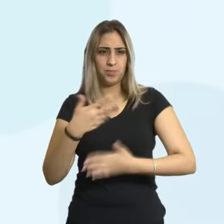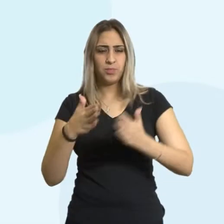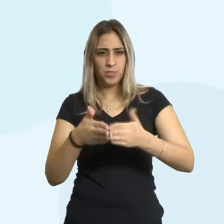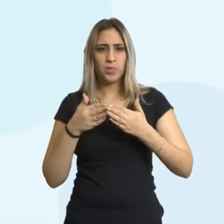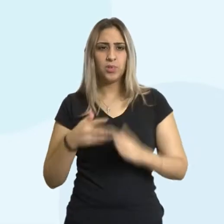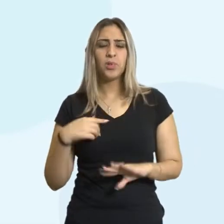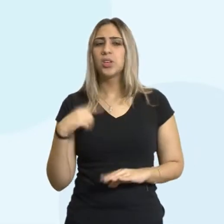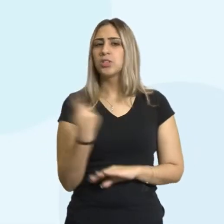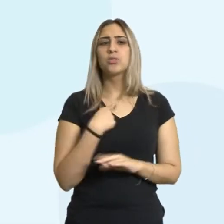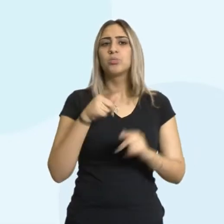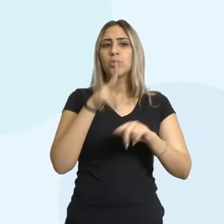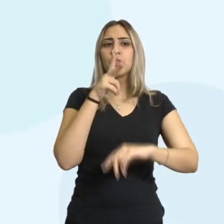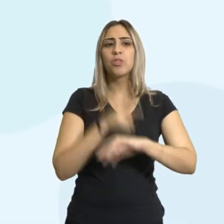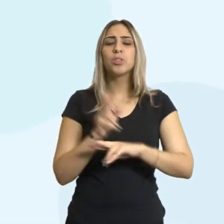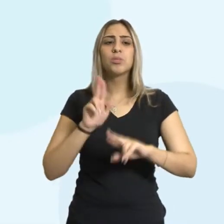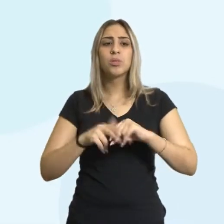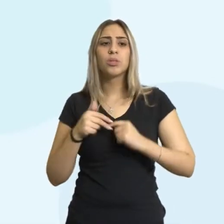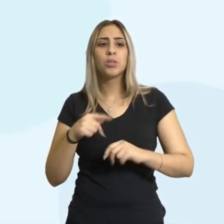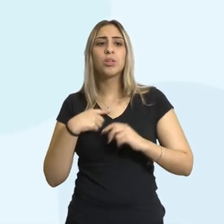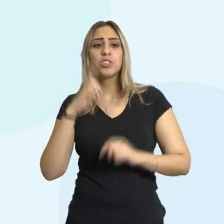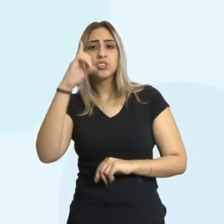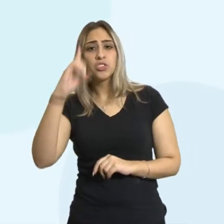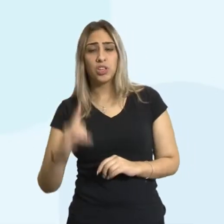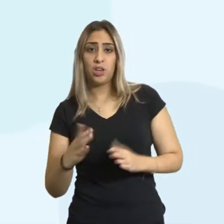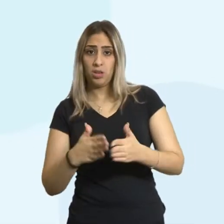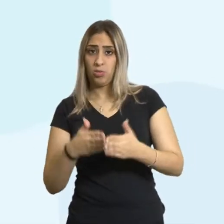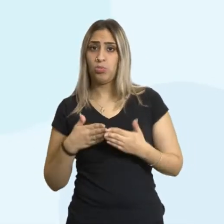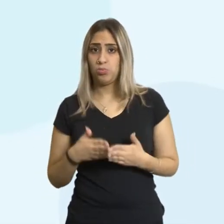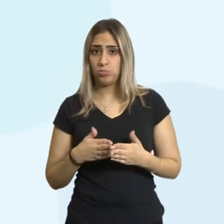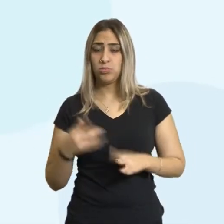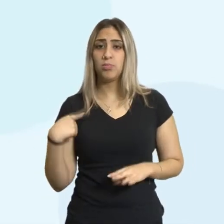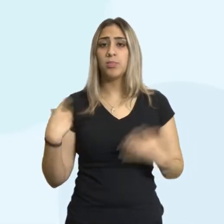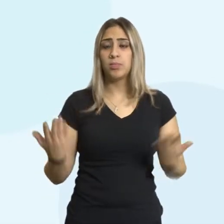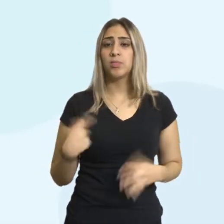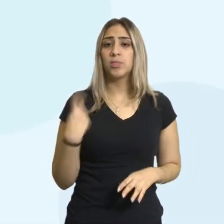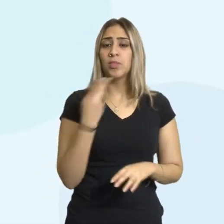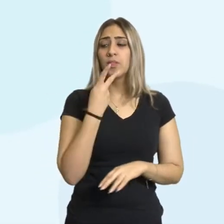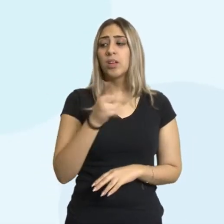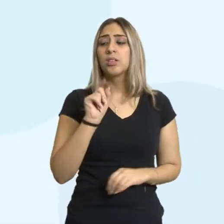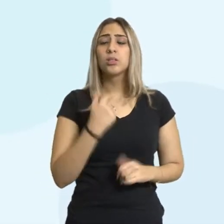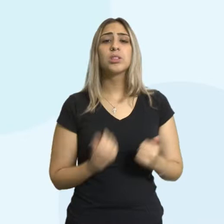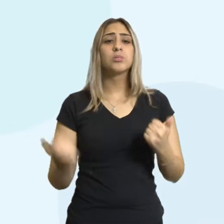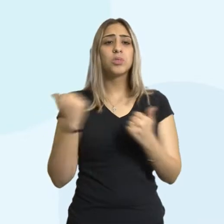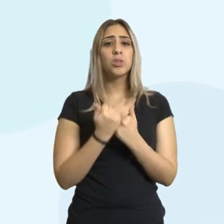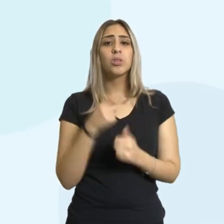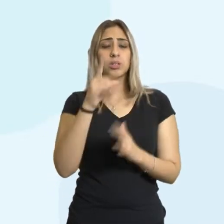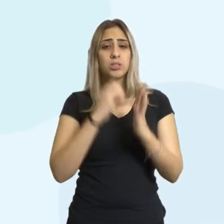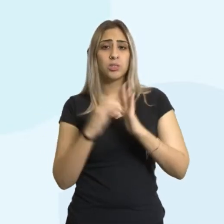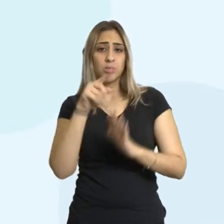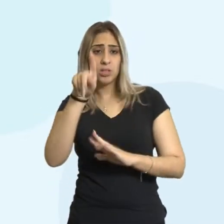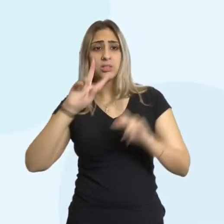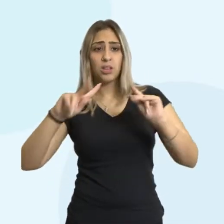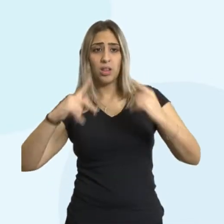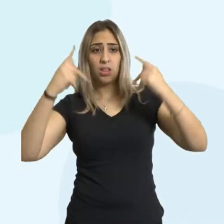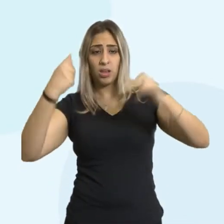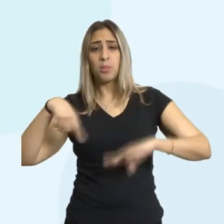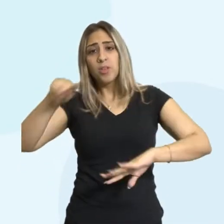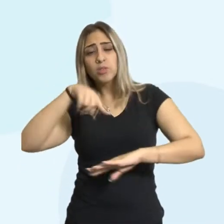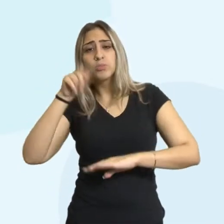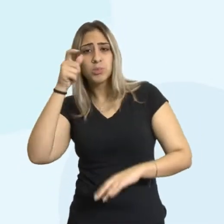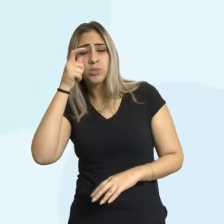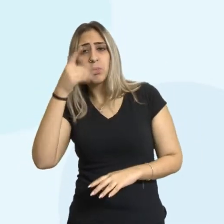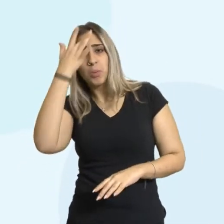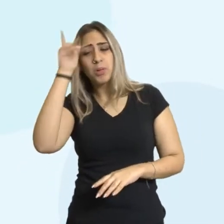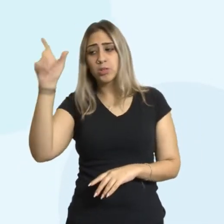gente não vai passar esse vídeo por causa de questões de direitos autorais tudo mais mas vai estar lá no repositório do centro de me dizer se link que é uma